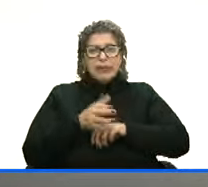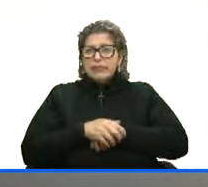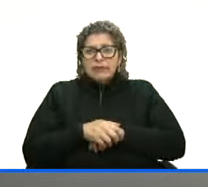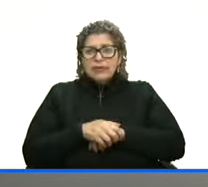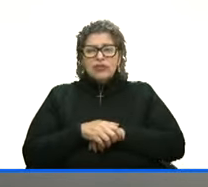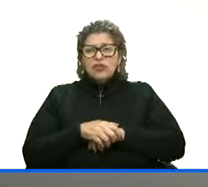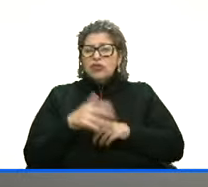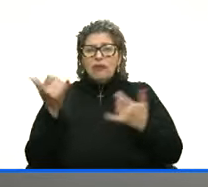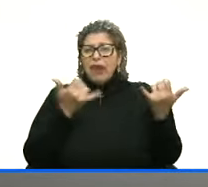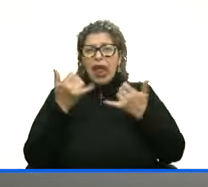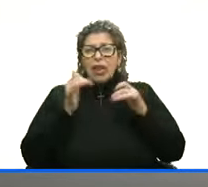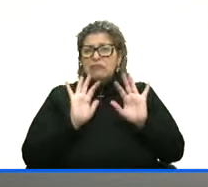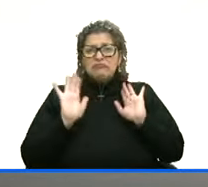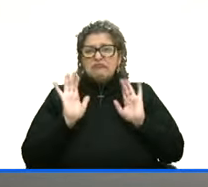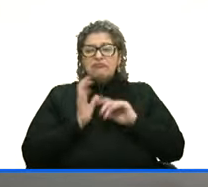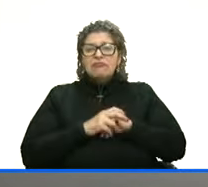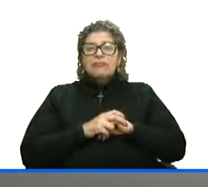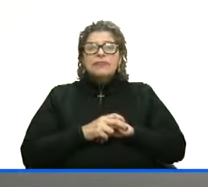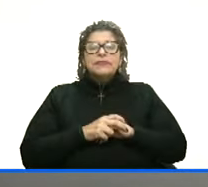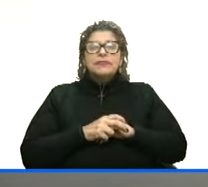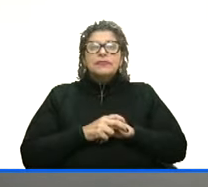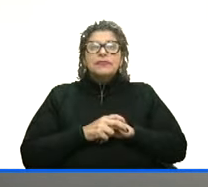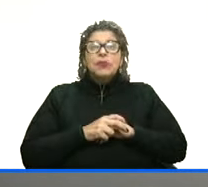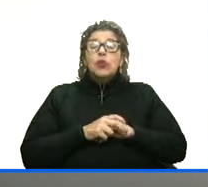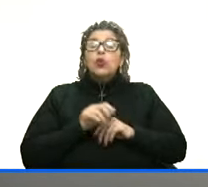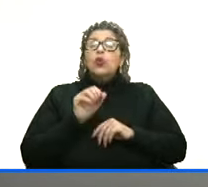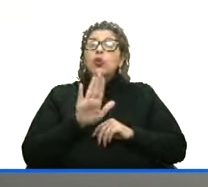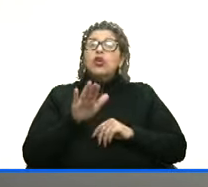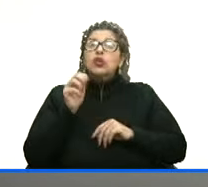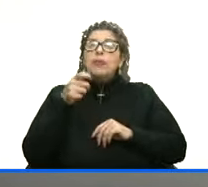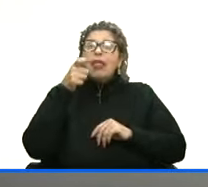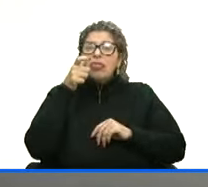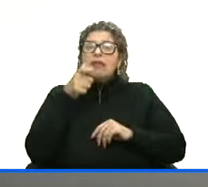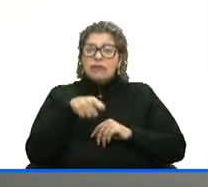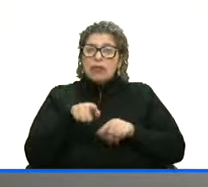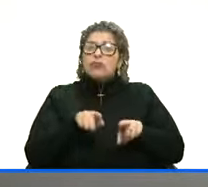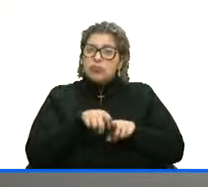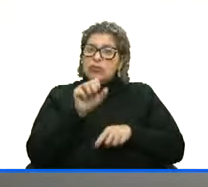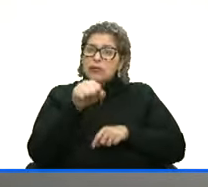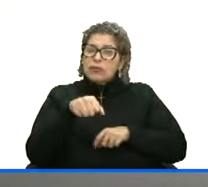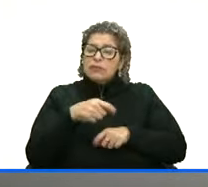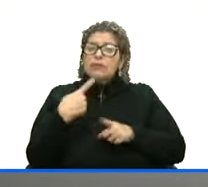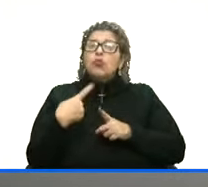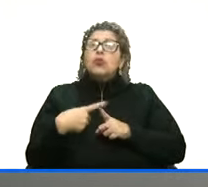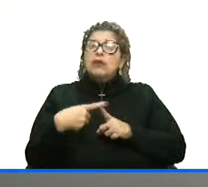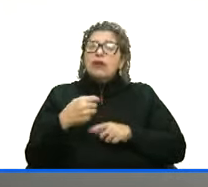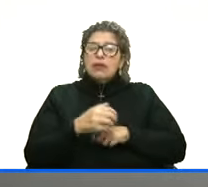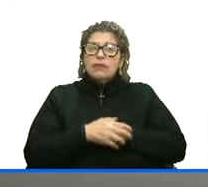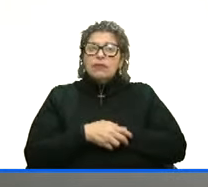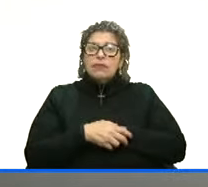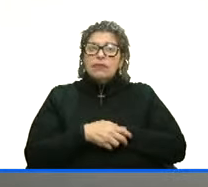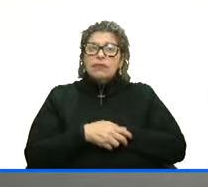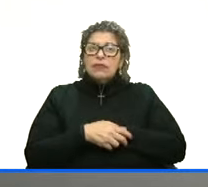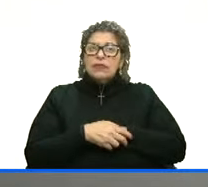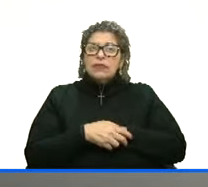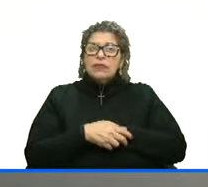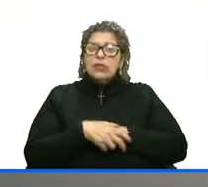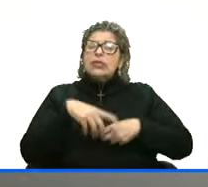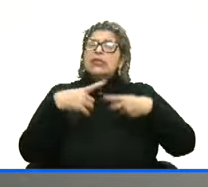que a gente fica sabendo também. Agora, eu queria chamar atenção para isso, sim. Por quê? Que está